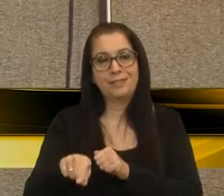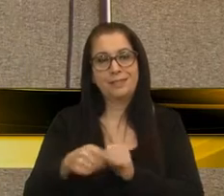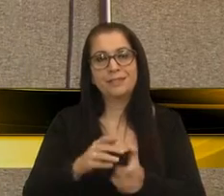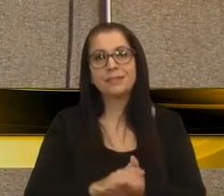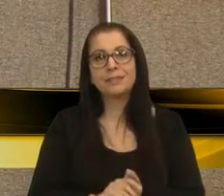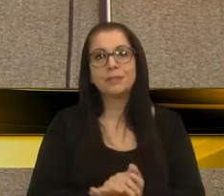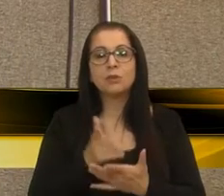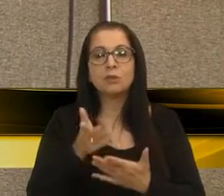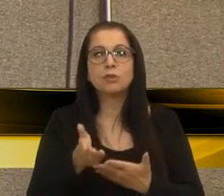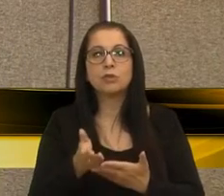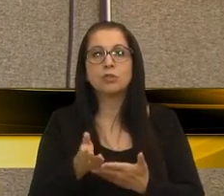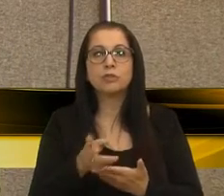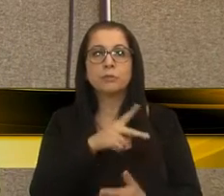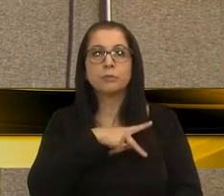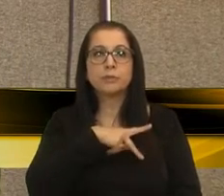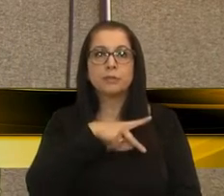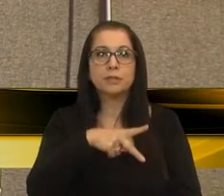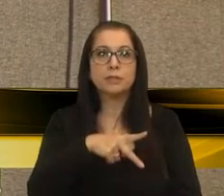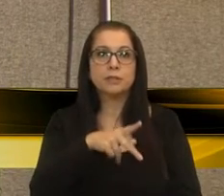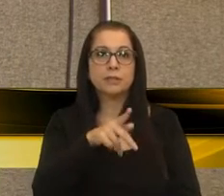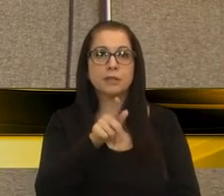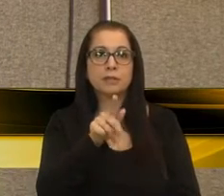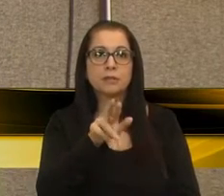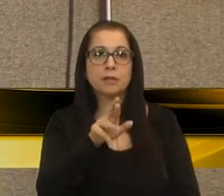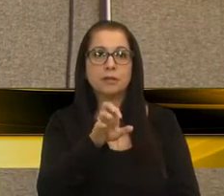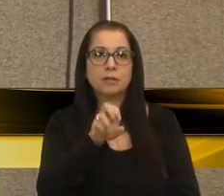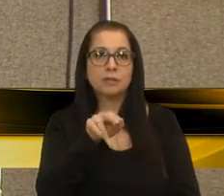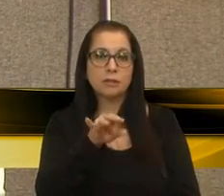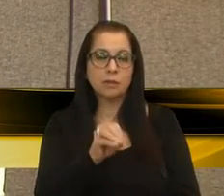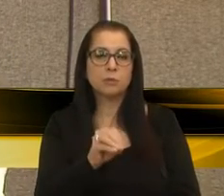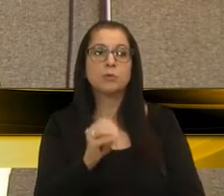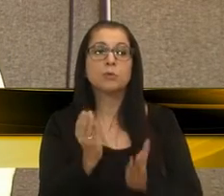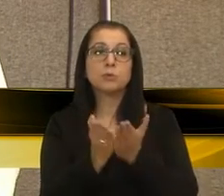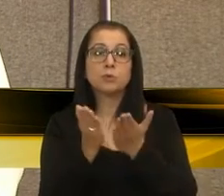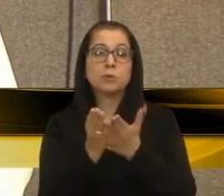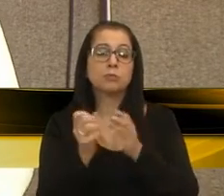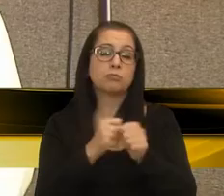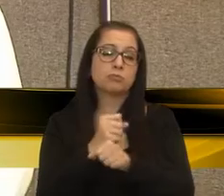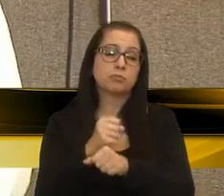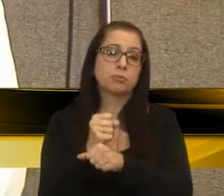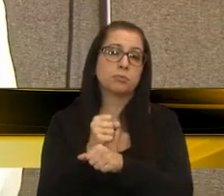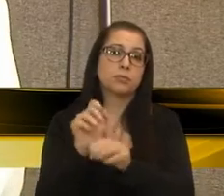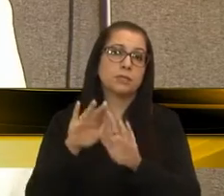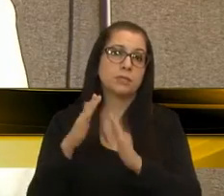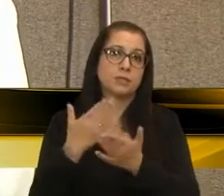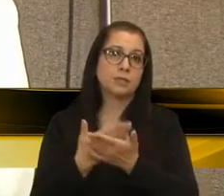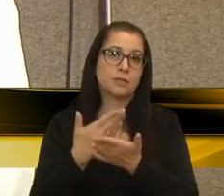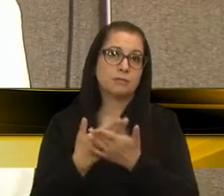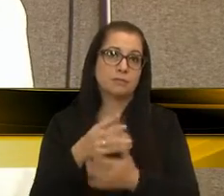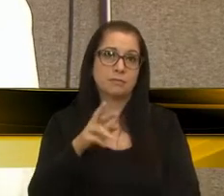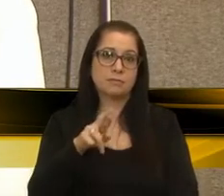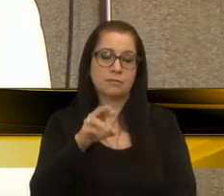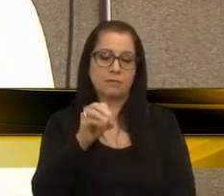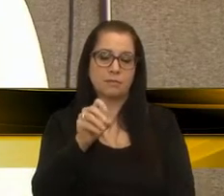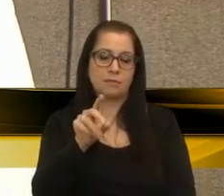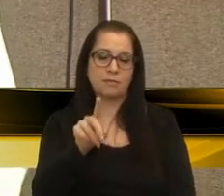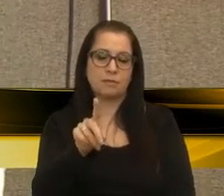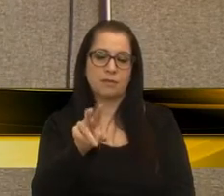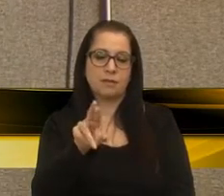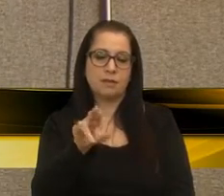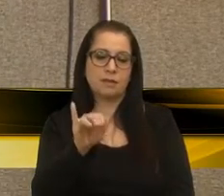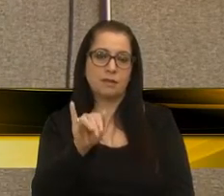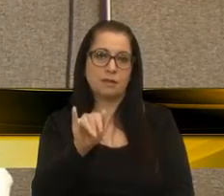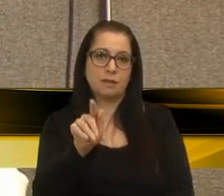onde ele foi presidente do Grêmio Estudantil por muitos anos lá no Melvin Jones. Nós temos aqui o Rodrigo Weber, que já